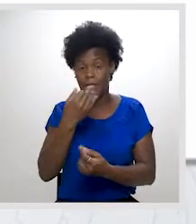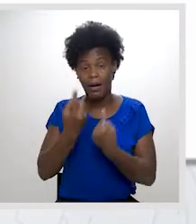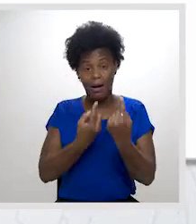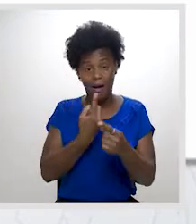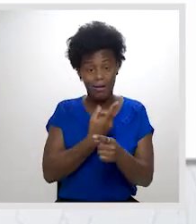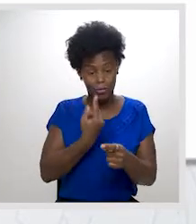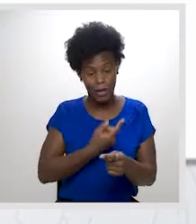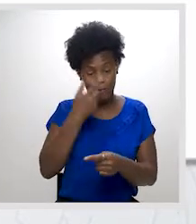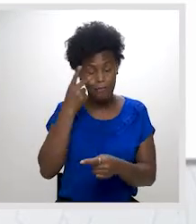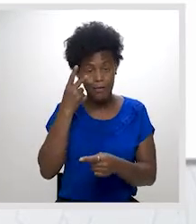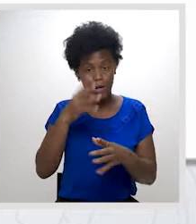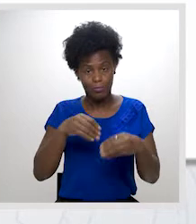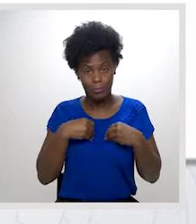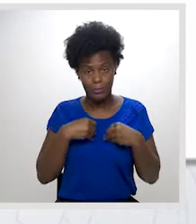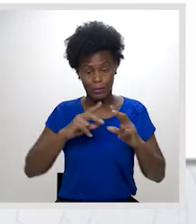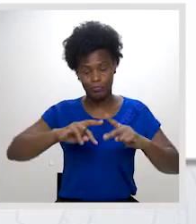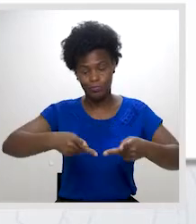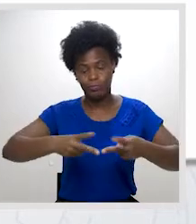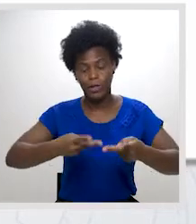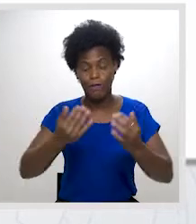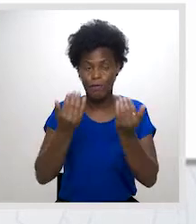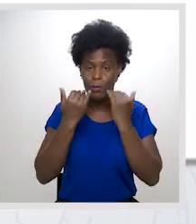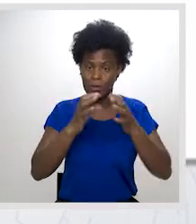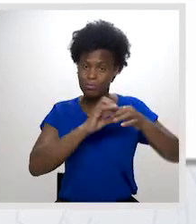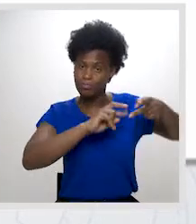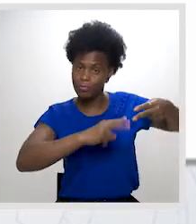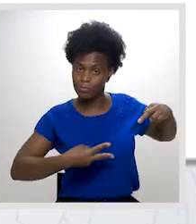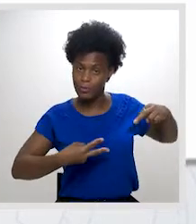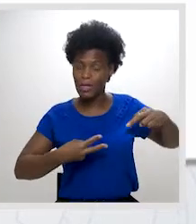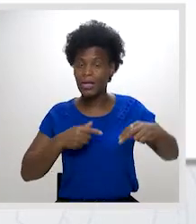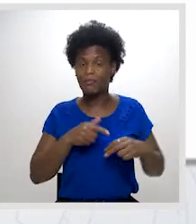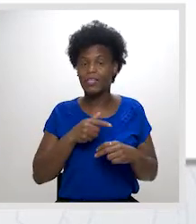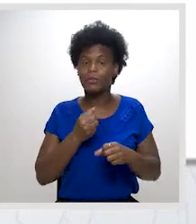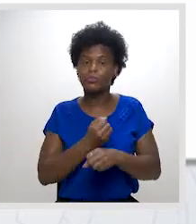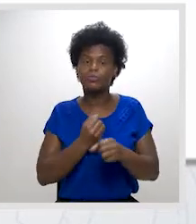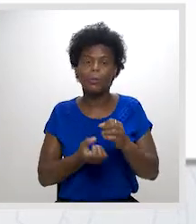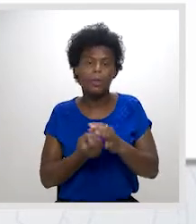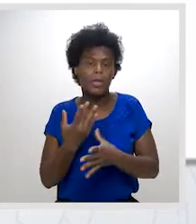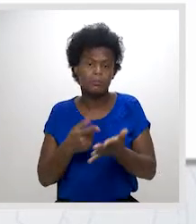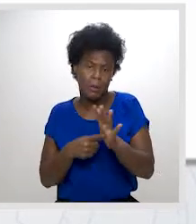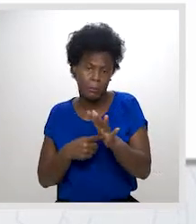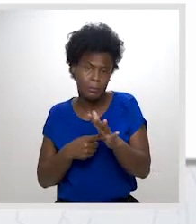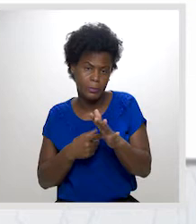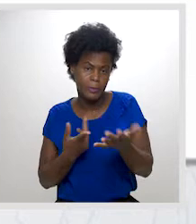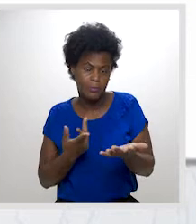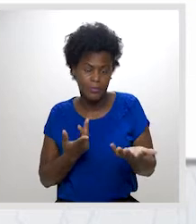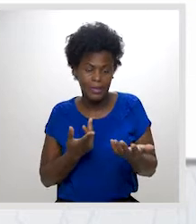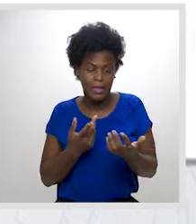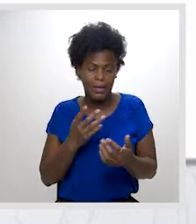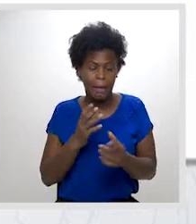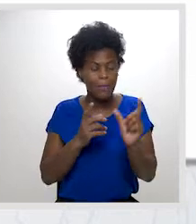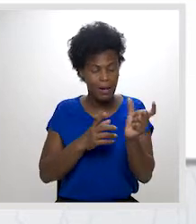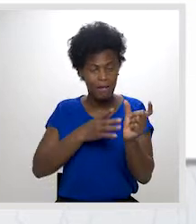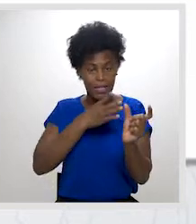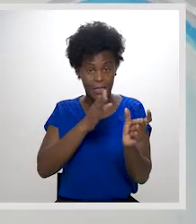vivo recebe e transmite informação genética através da reprodução. Hereditariedade, a